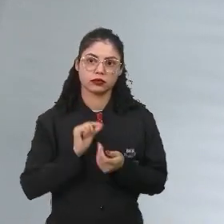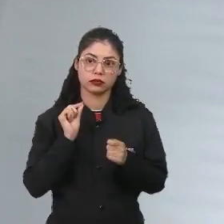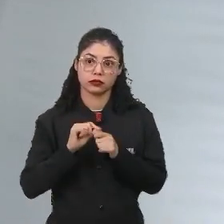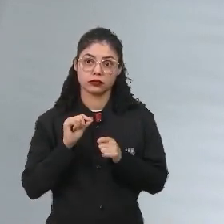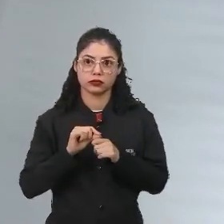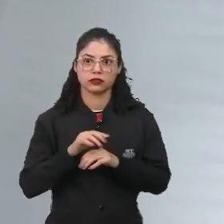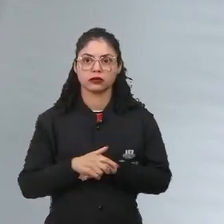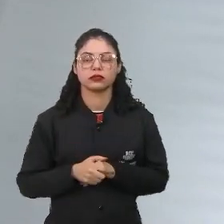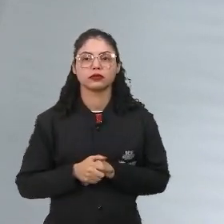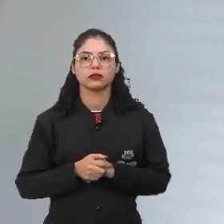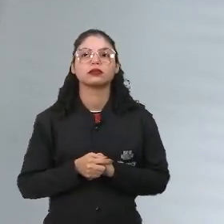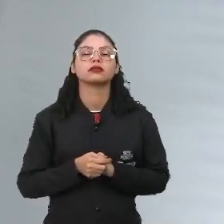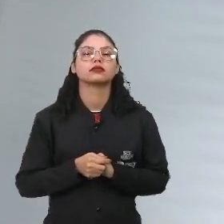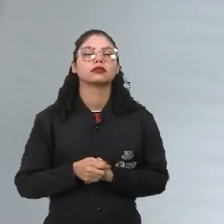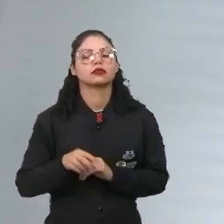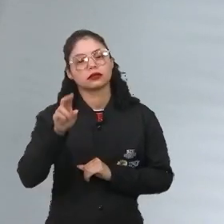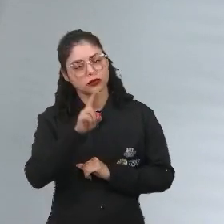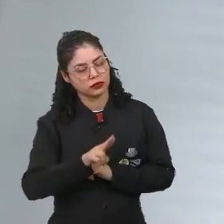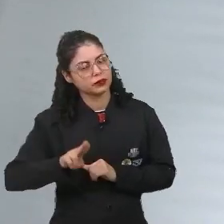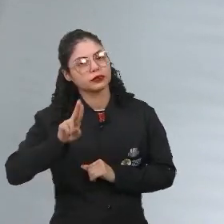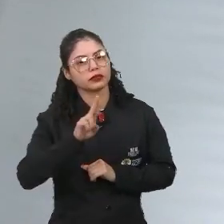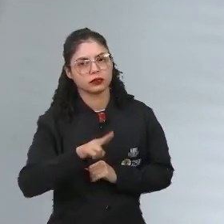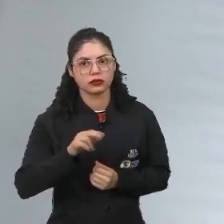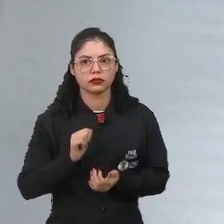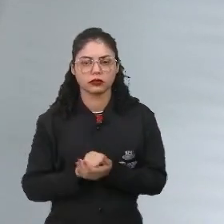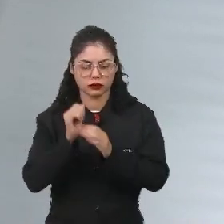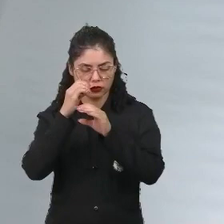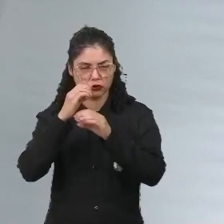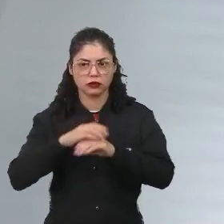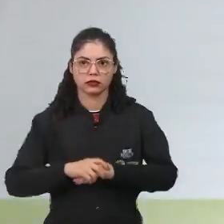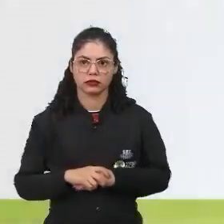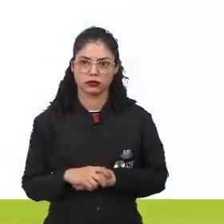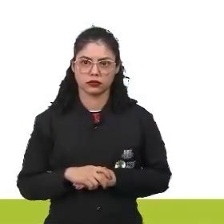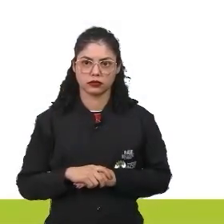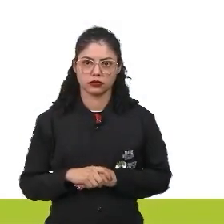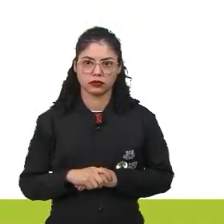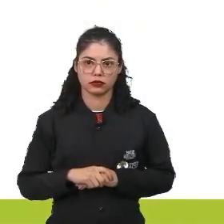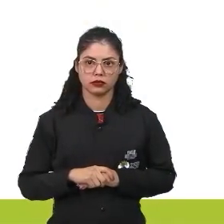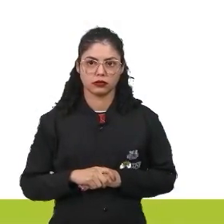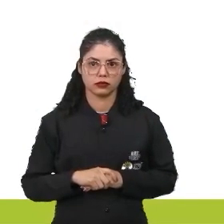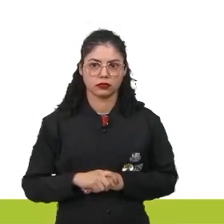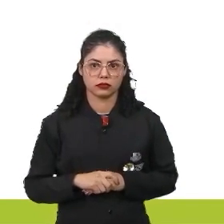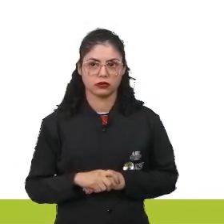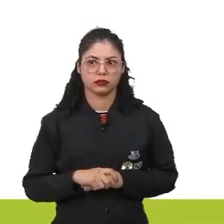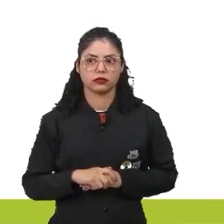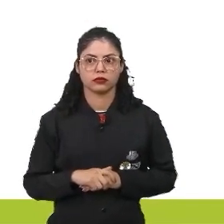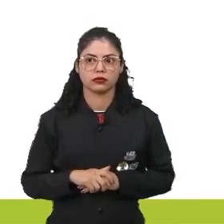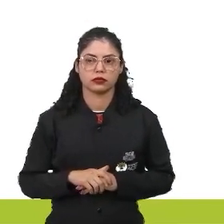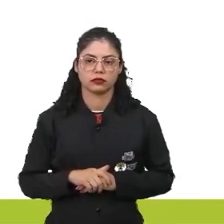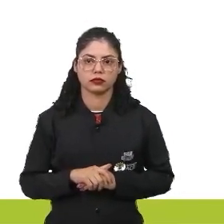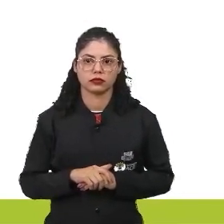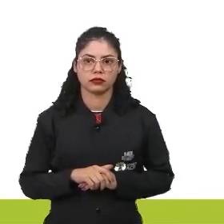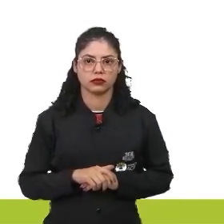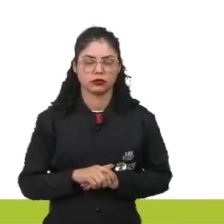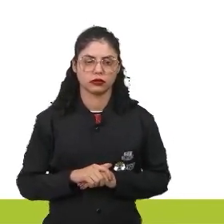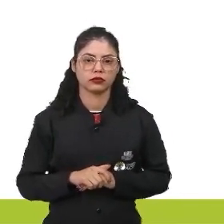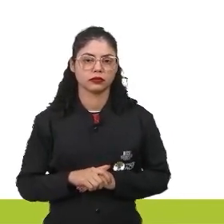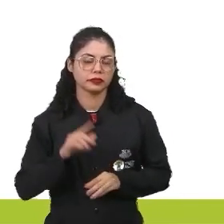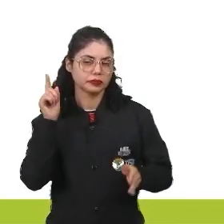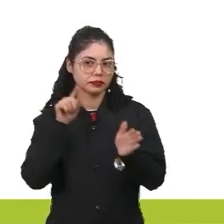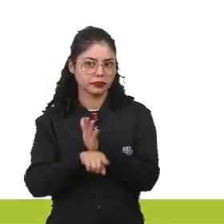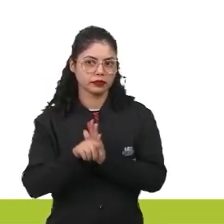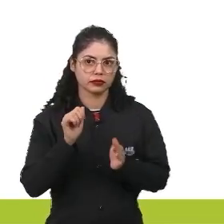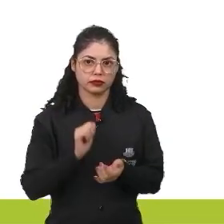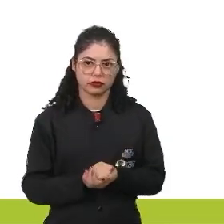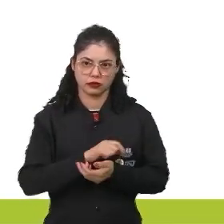elaborado, aparelhos que são utilizados em laboratórios químicos. Vamos então para a questão